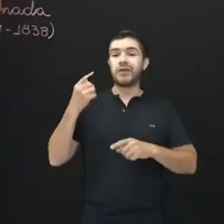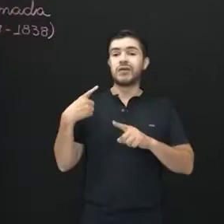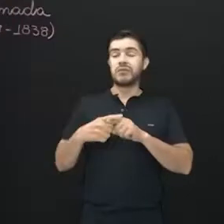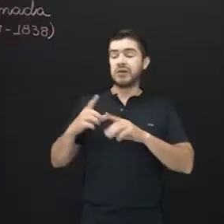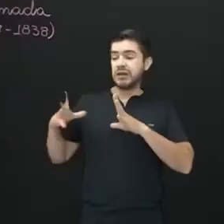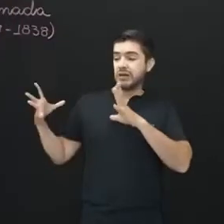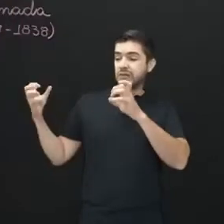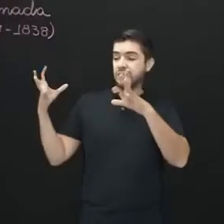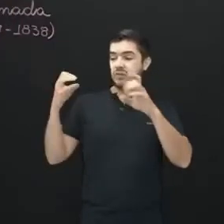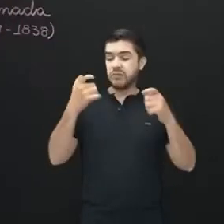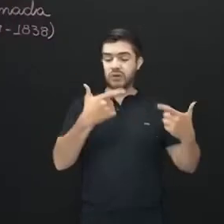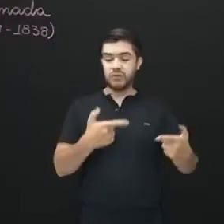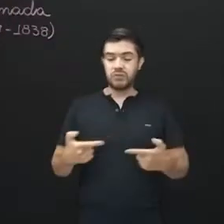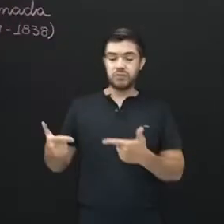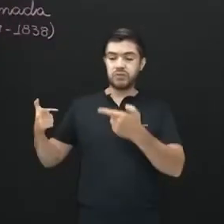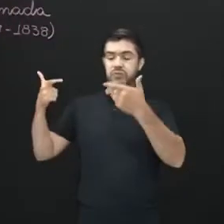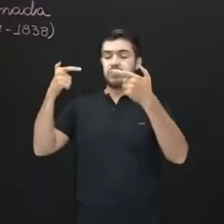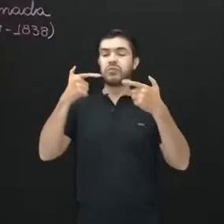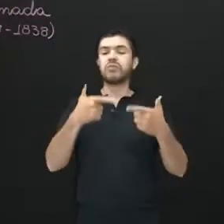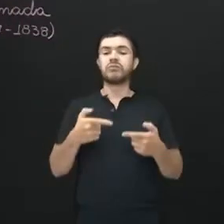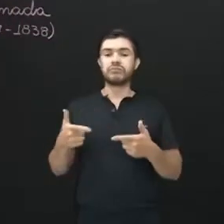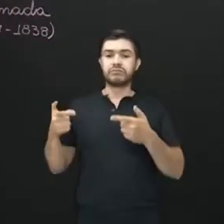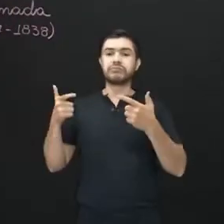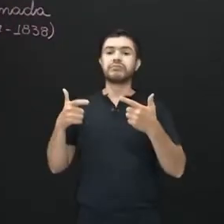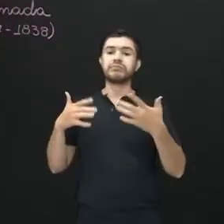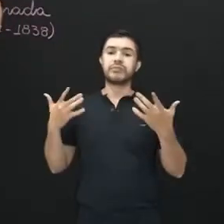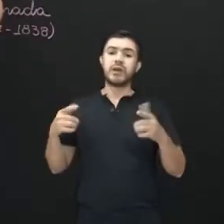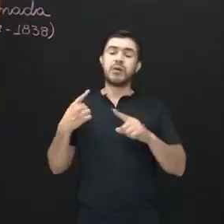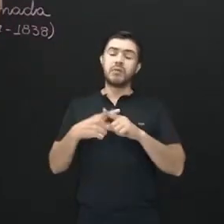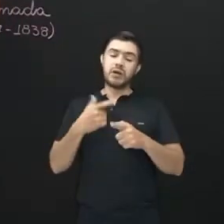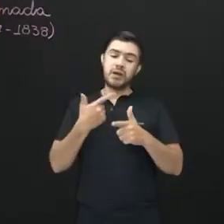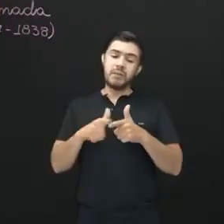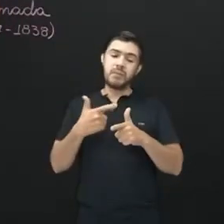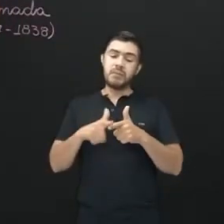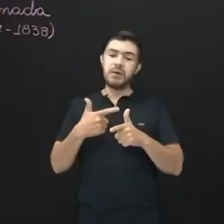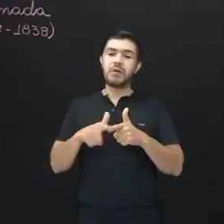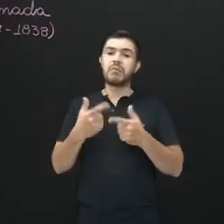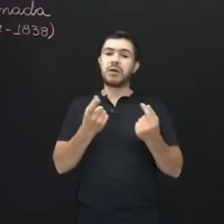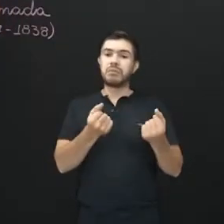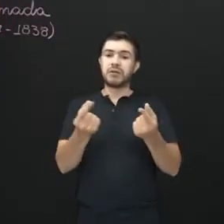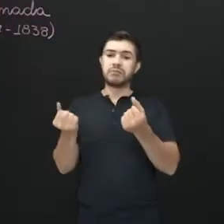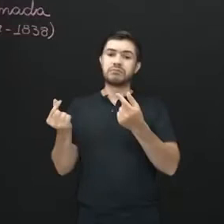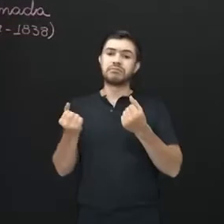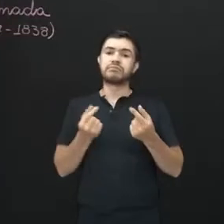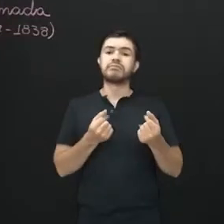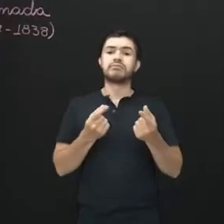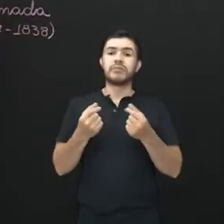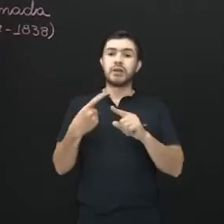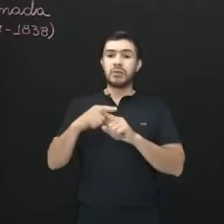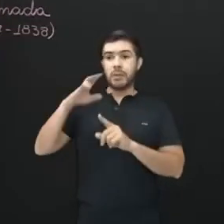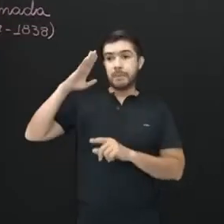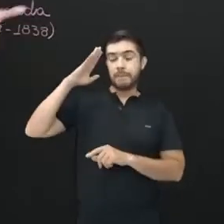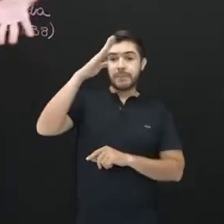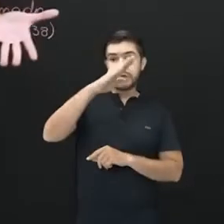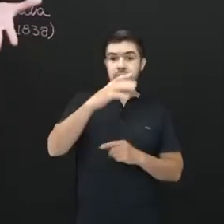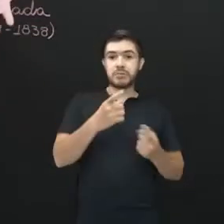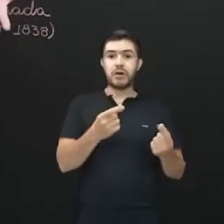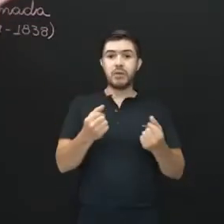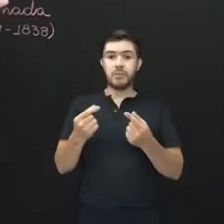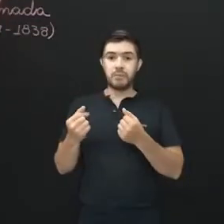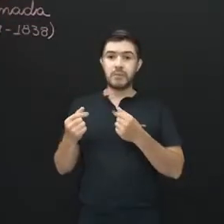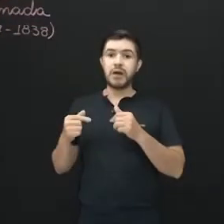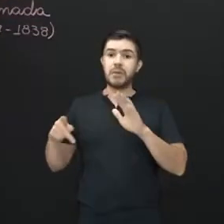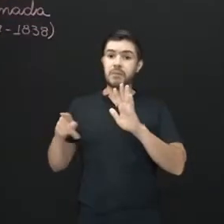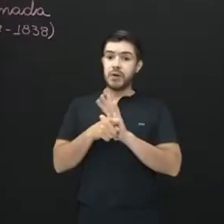centralizado ou descentralizado, mas também pela crise financeira. Só para você ter uma ideia, o principal banco brasileiro dessa época, que era o Banco